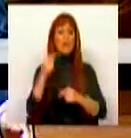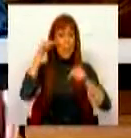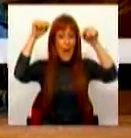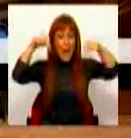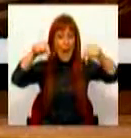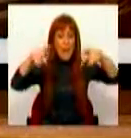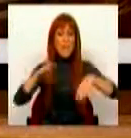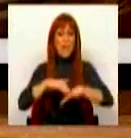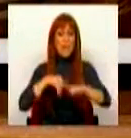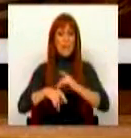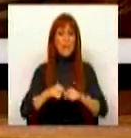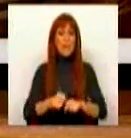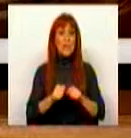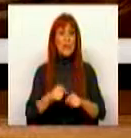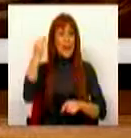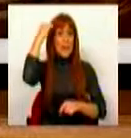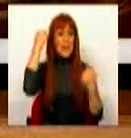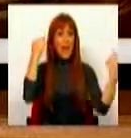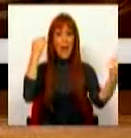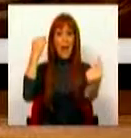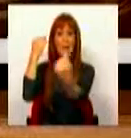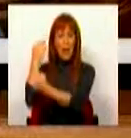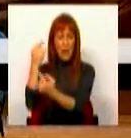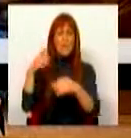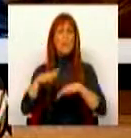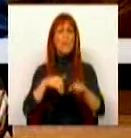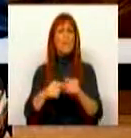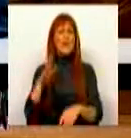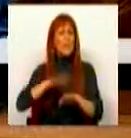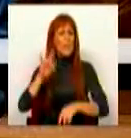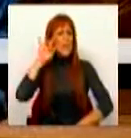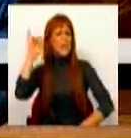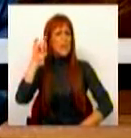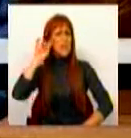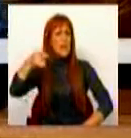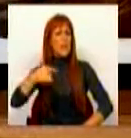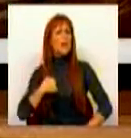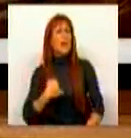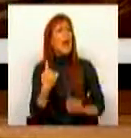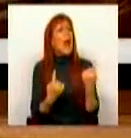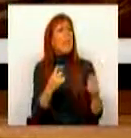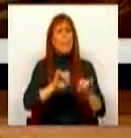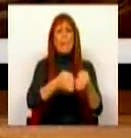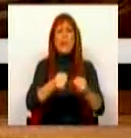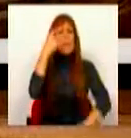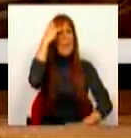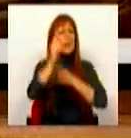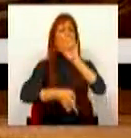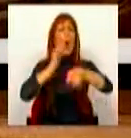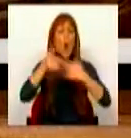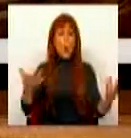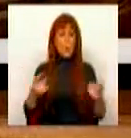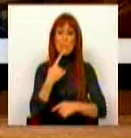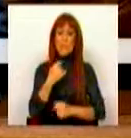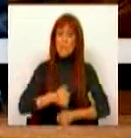aqui, faz-se na cabeça de cada um de nós. Faz-se pelas ideias, saber o que cada partido pensa.